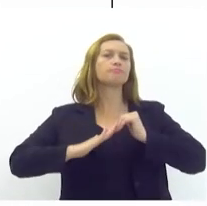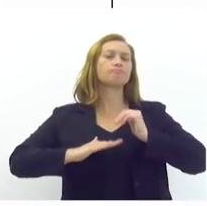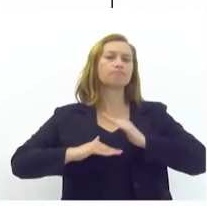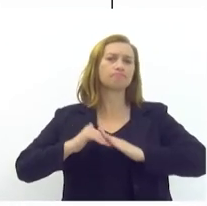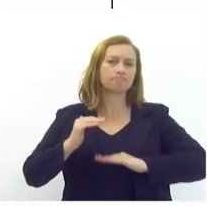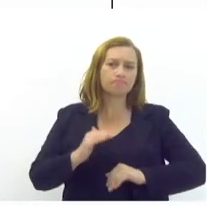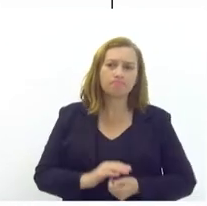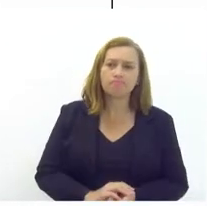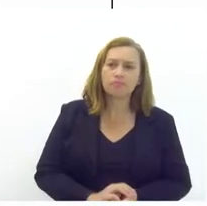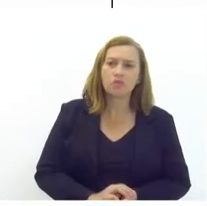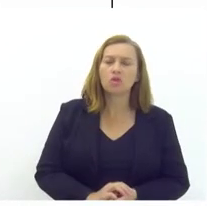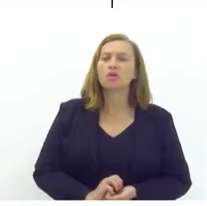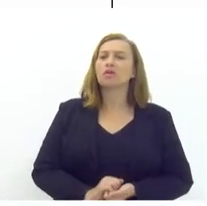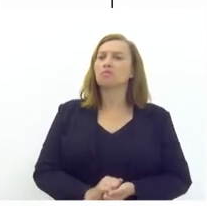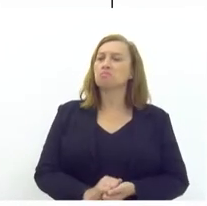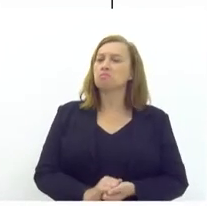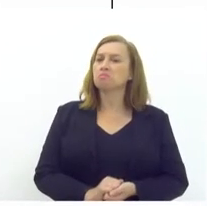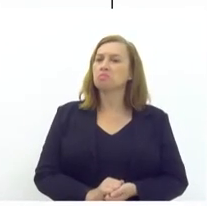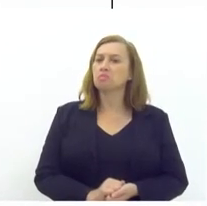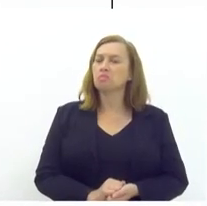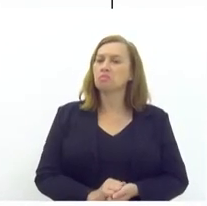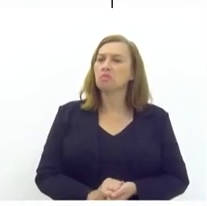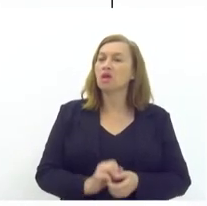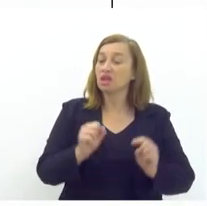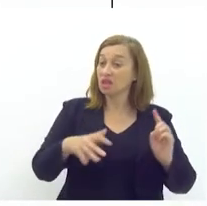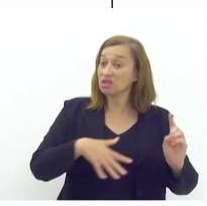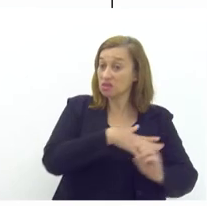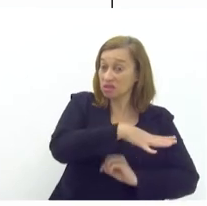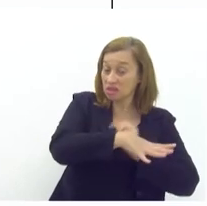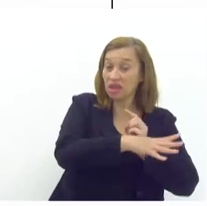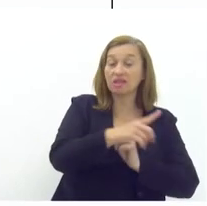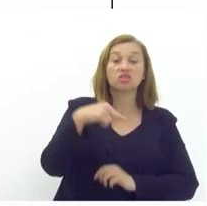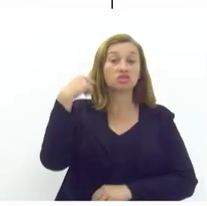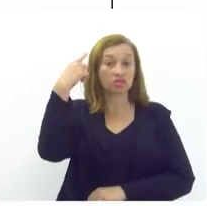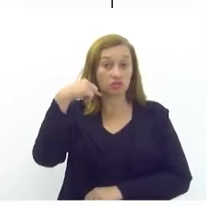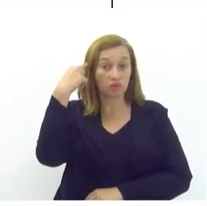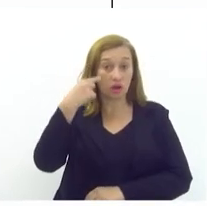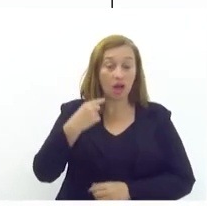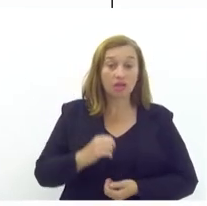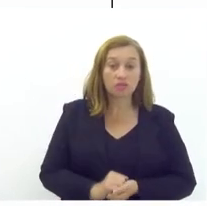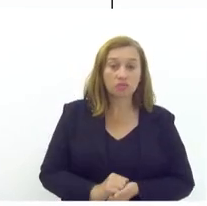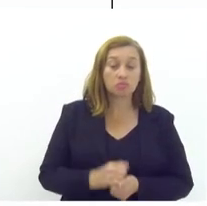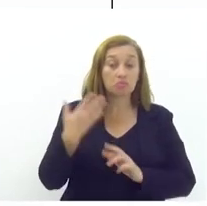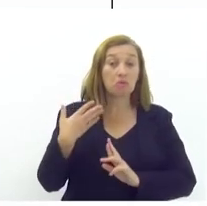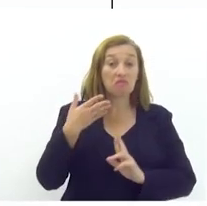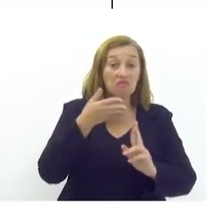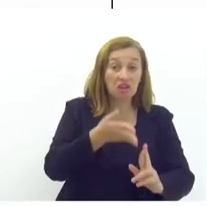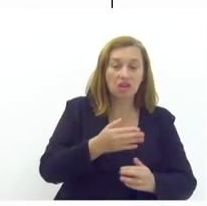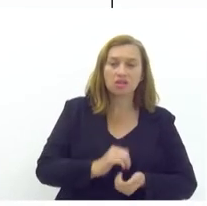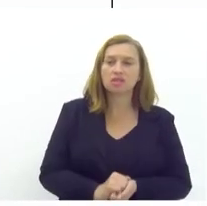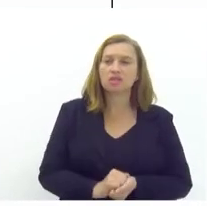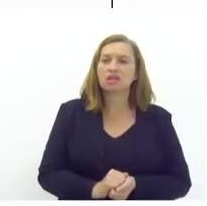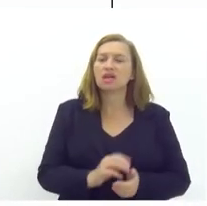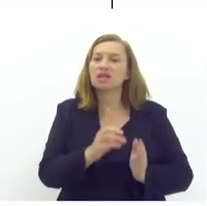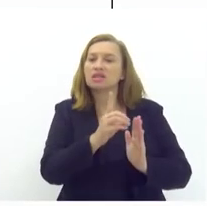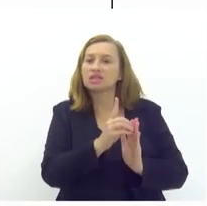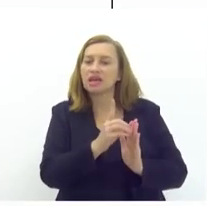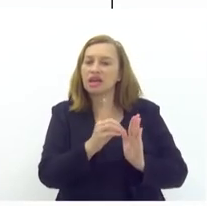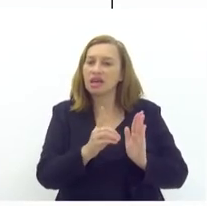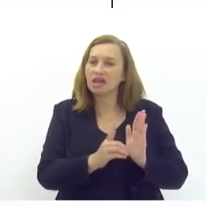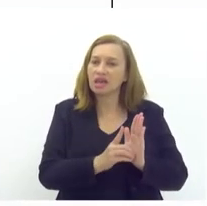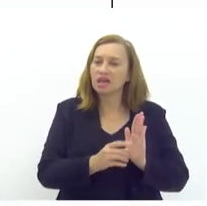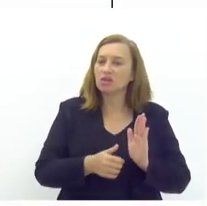no caso específico da sociedade de advogados eles estão me referindo ao decreto lei